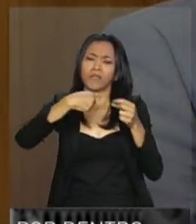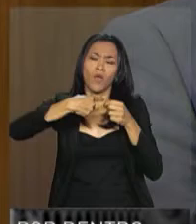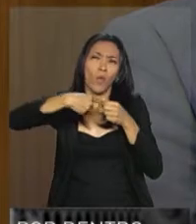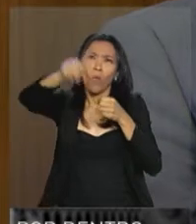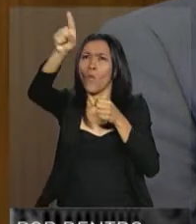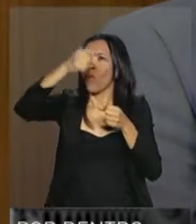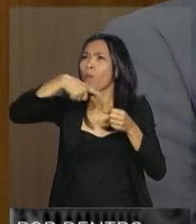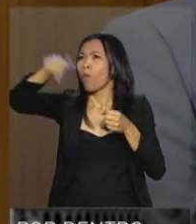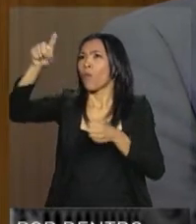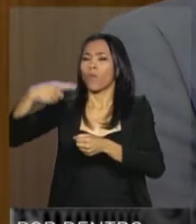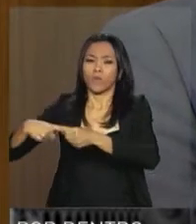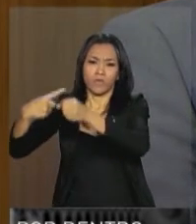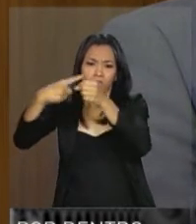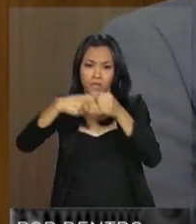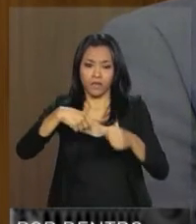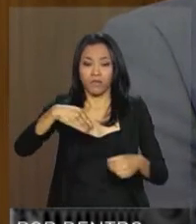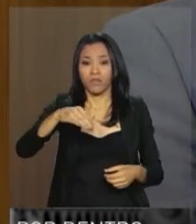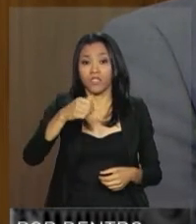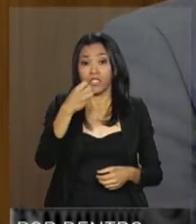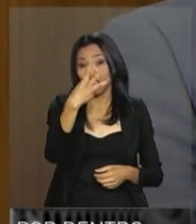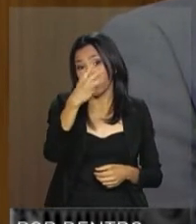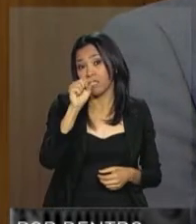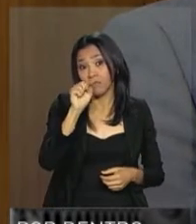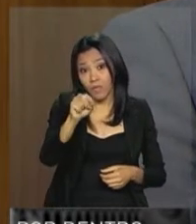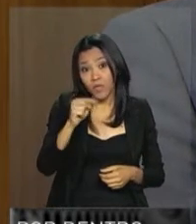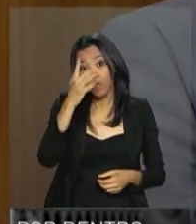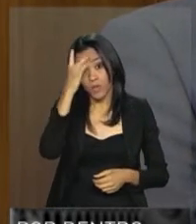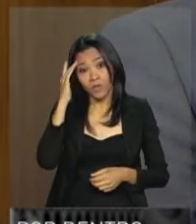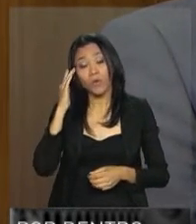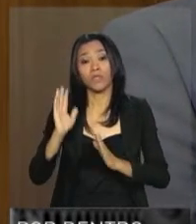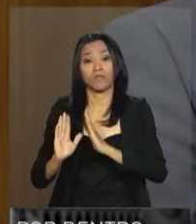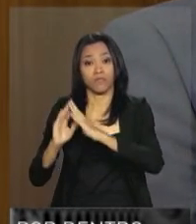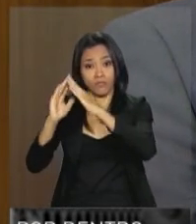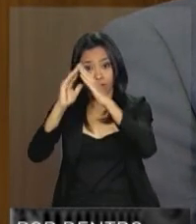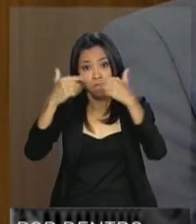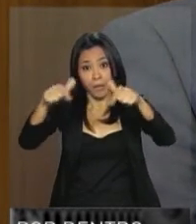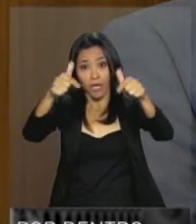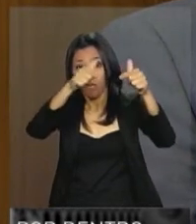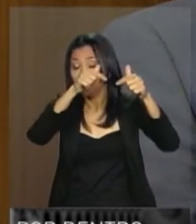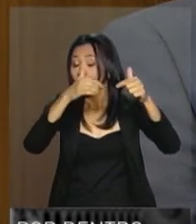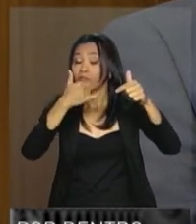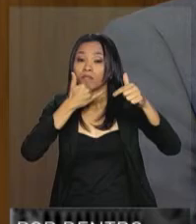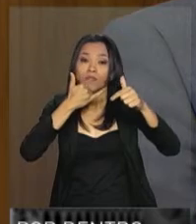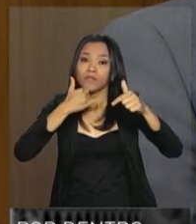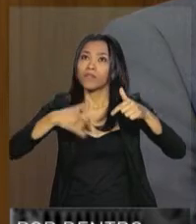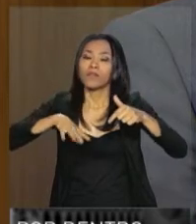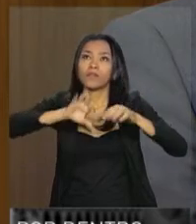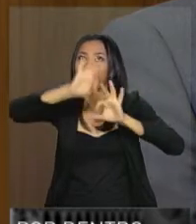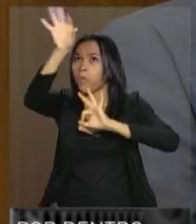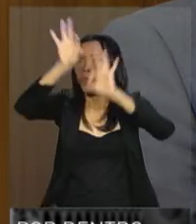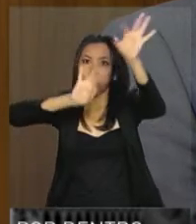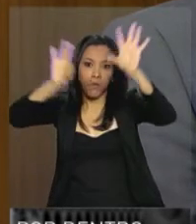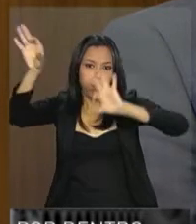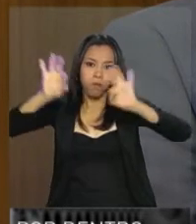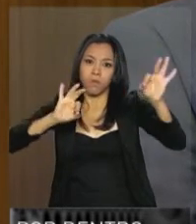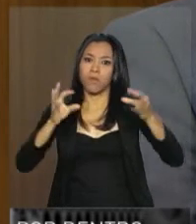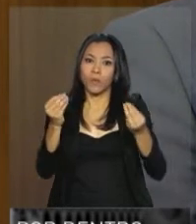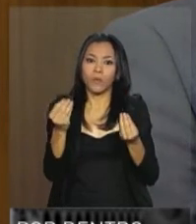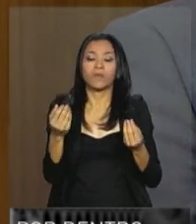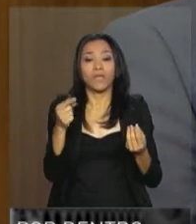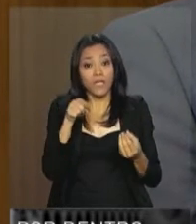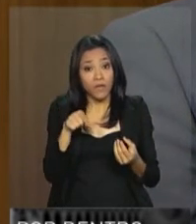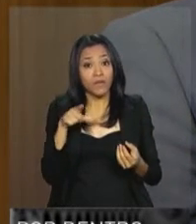a 1 lá são de 3 mil habitantes então esses trabalhadores serão disponível a esses cursos de